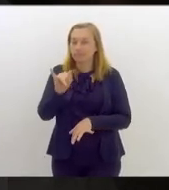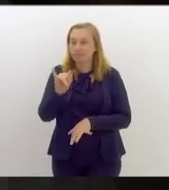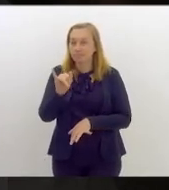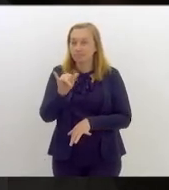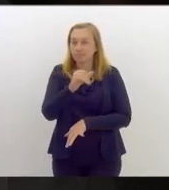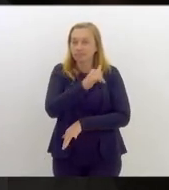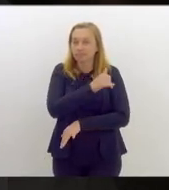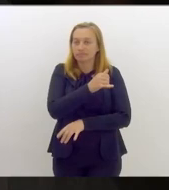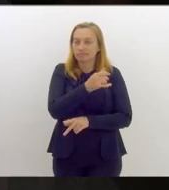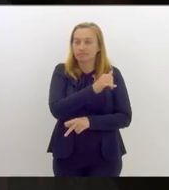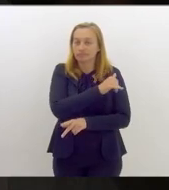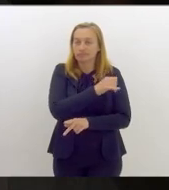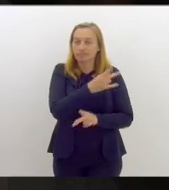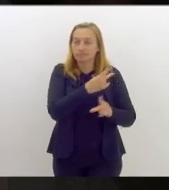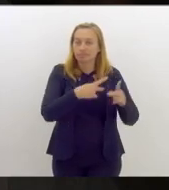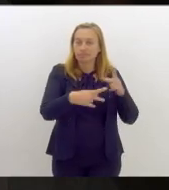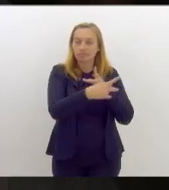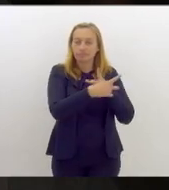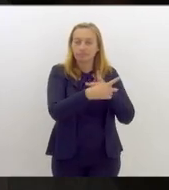Rio Previdência.